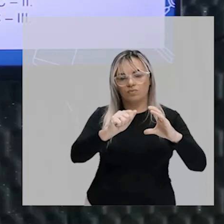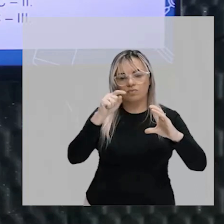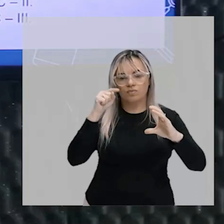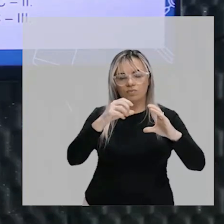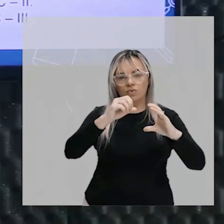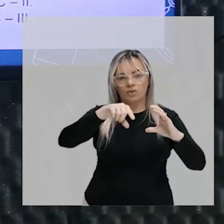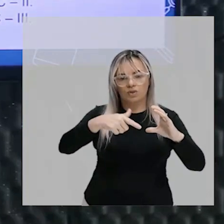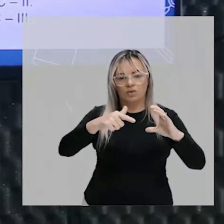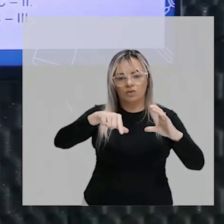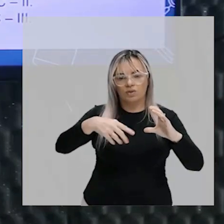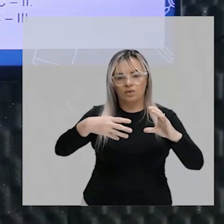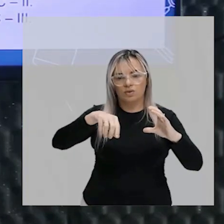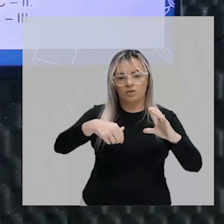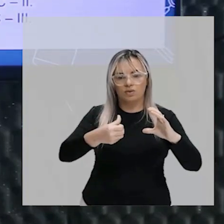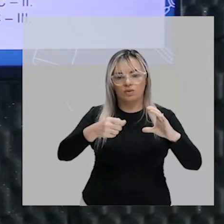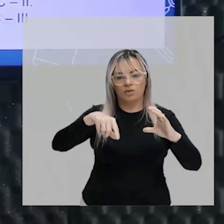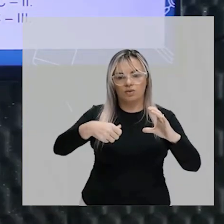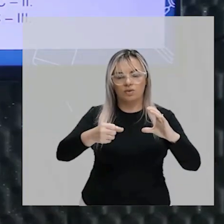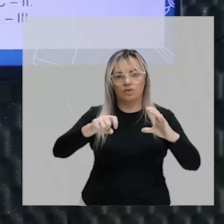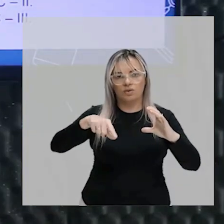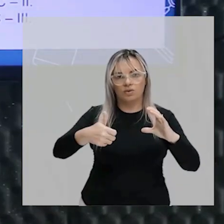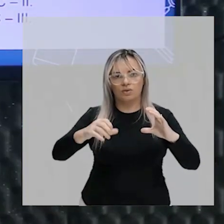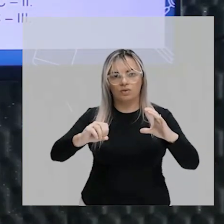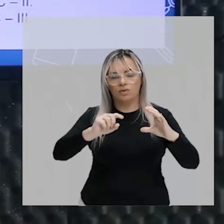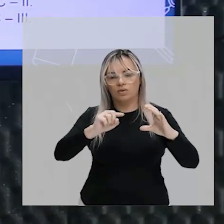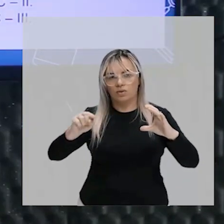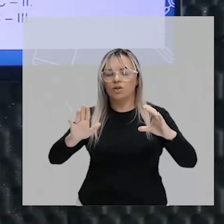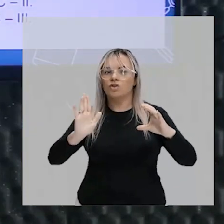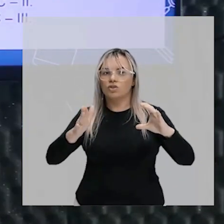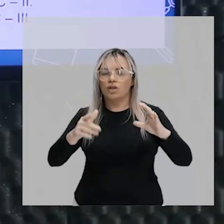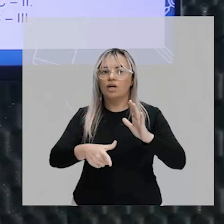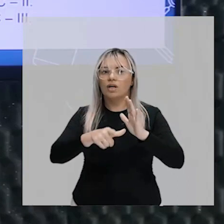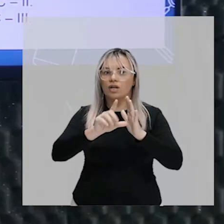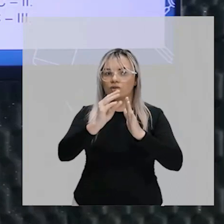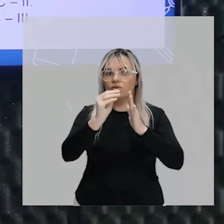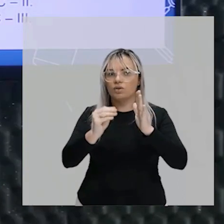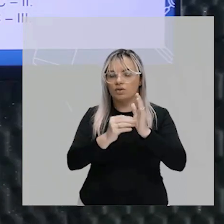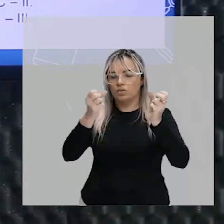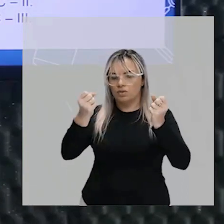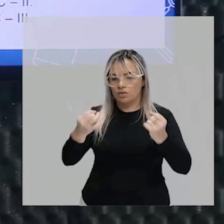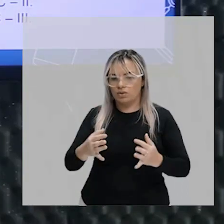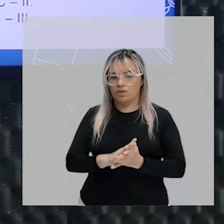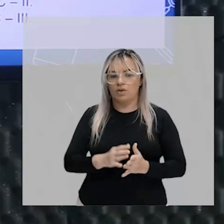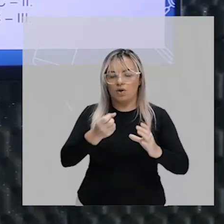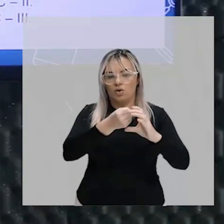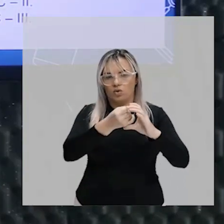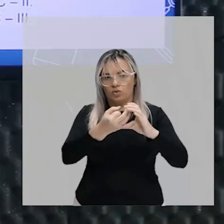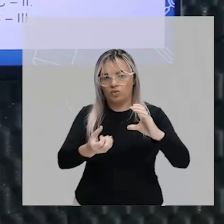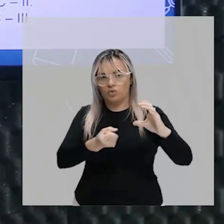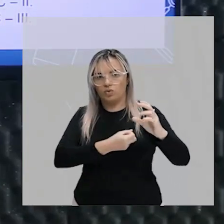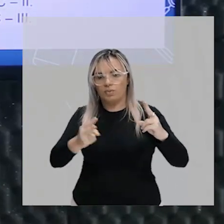esses 02468 gente a gente viu esse conjunto na aula passada Esse é o chamado conjunto dos números pares